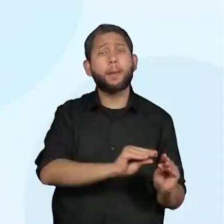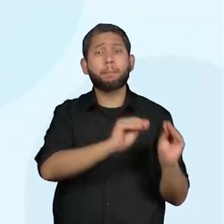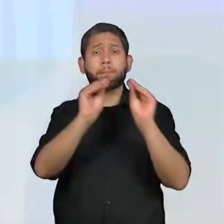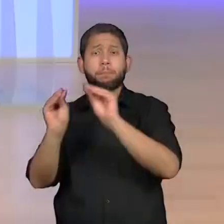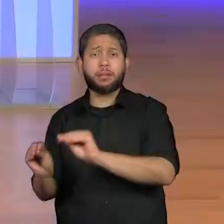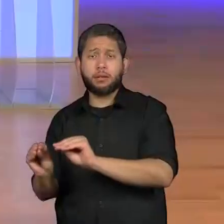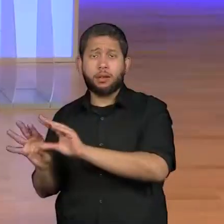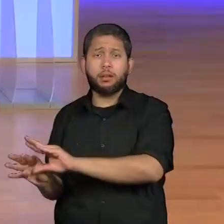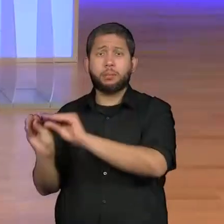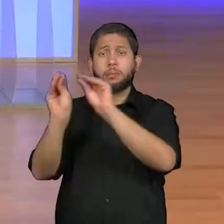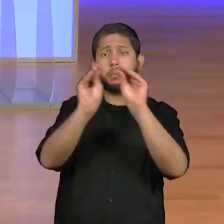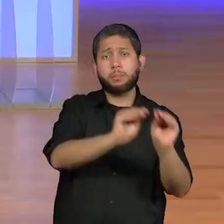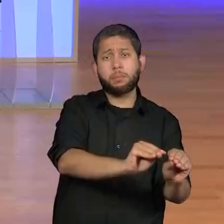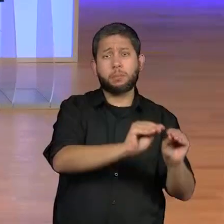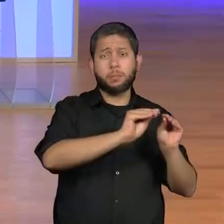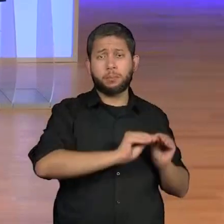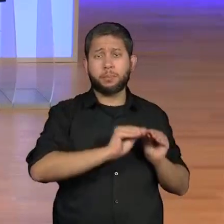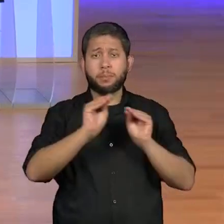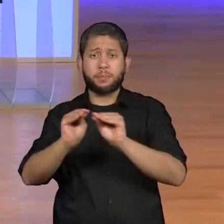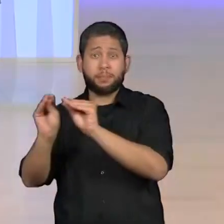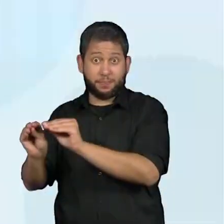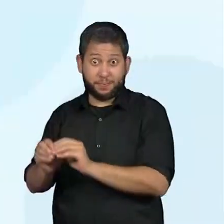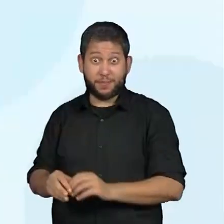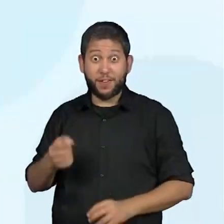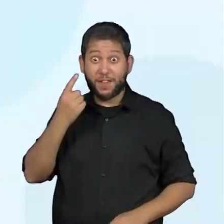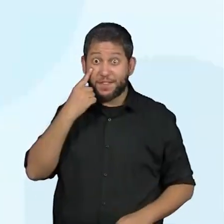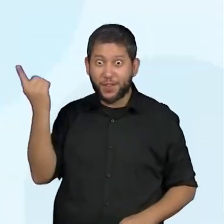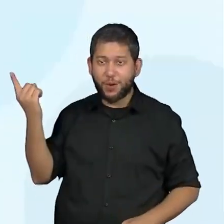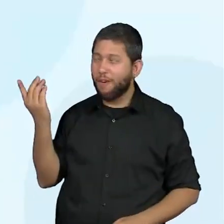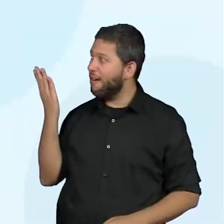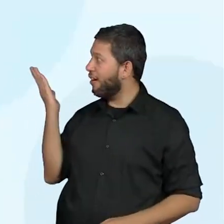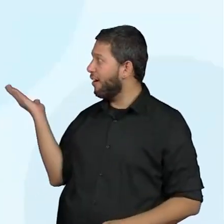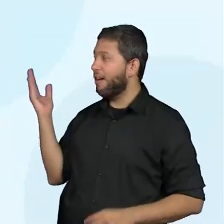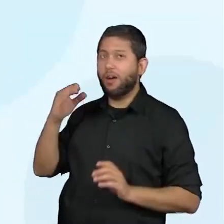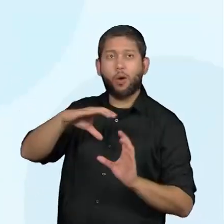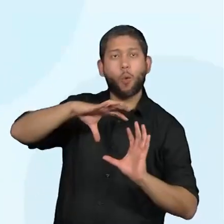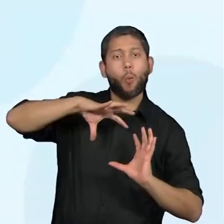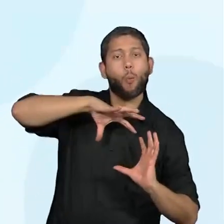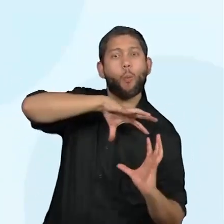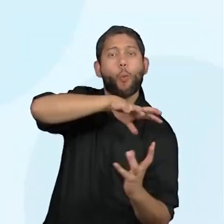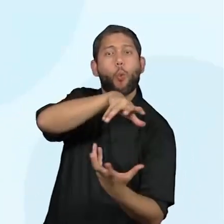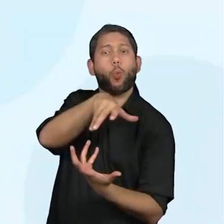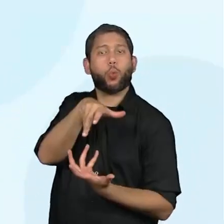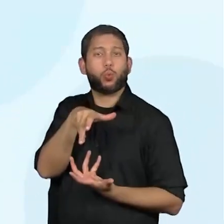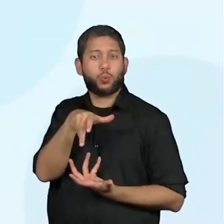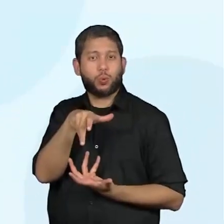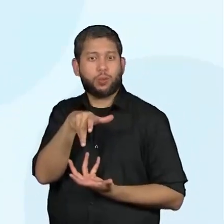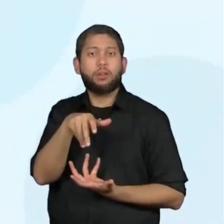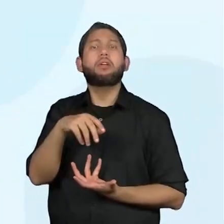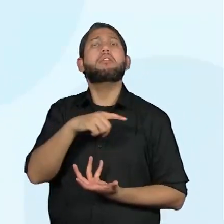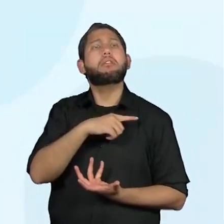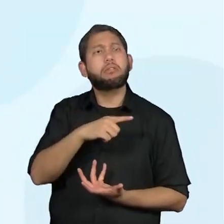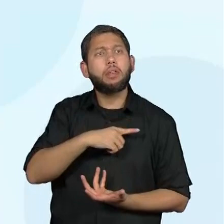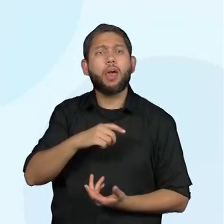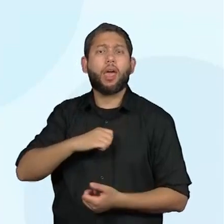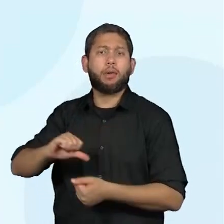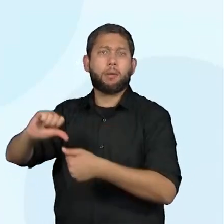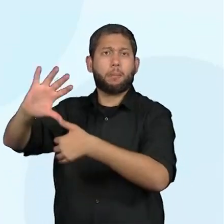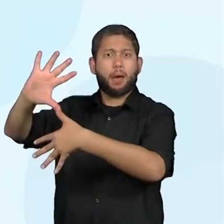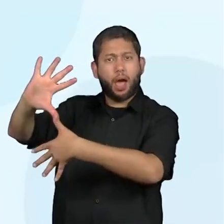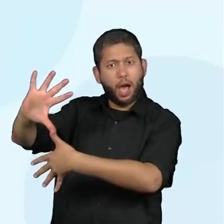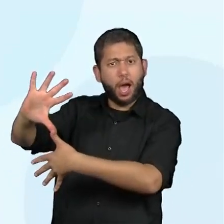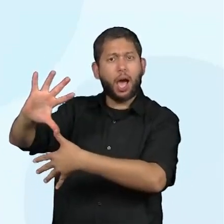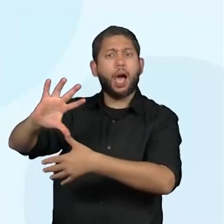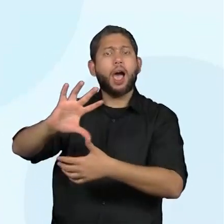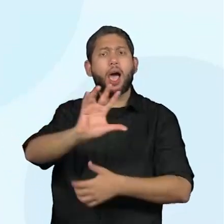olha só, aí tem um mapa mundi aberto na nossa tela, com todos os continentes, os